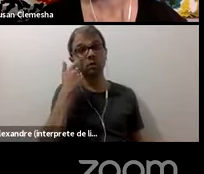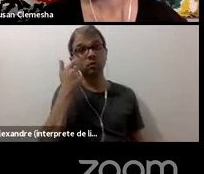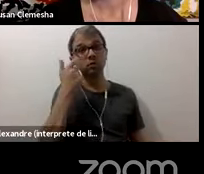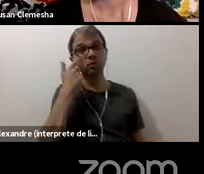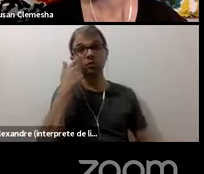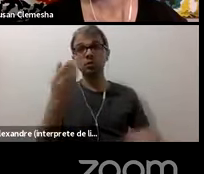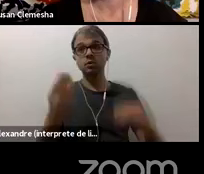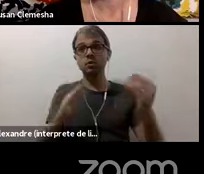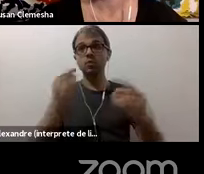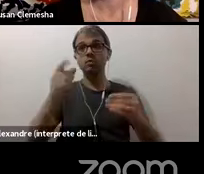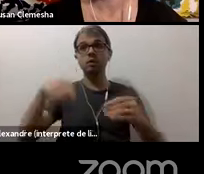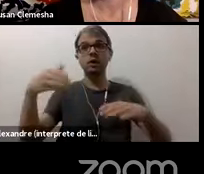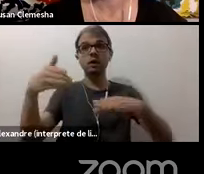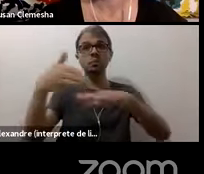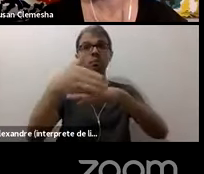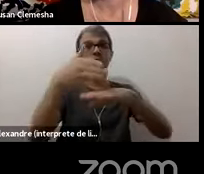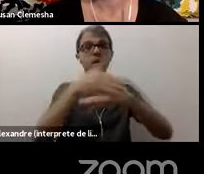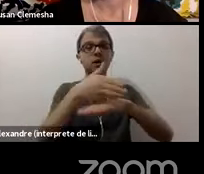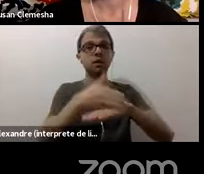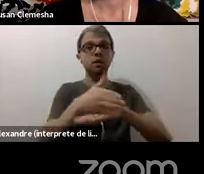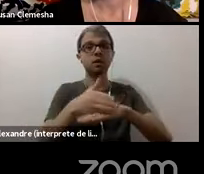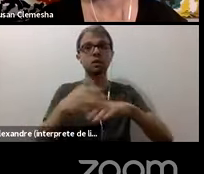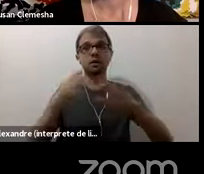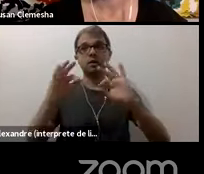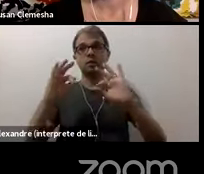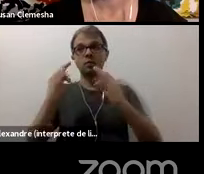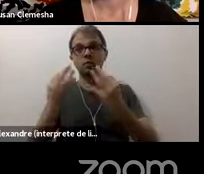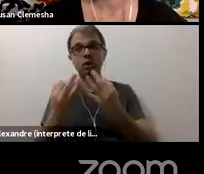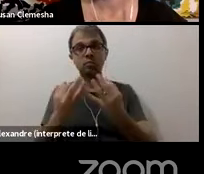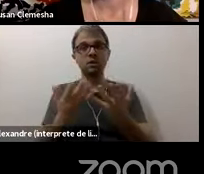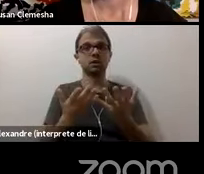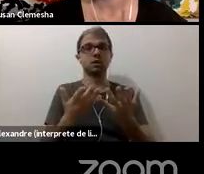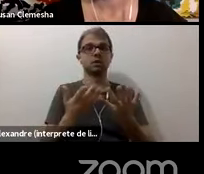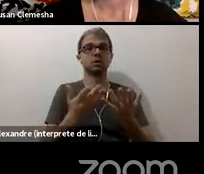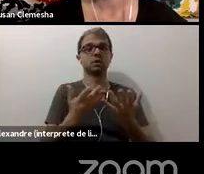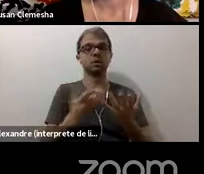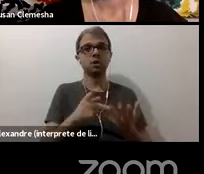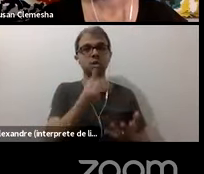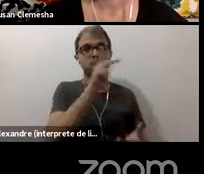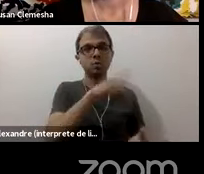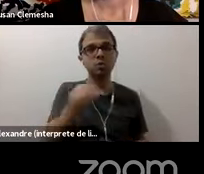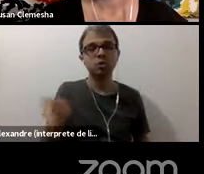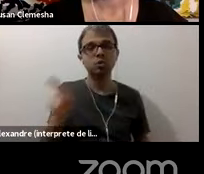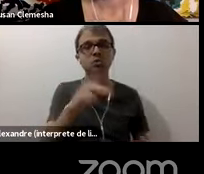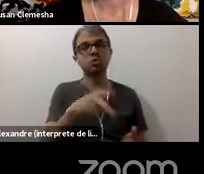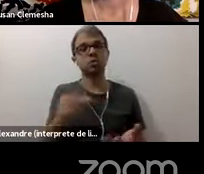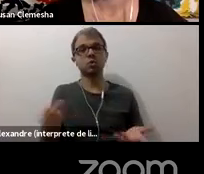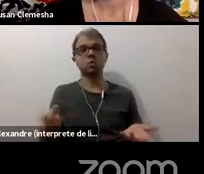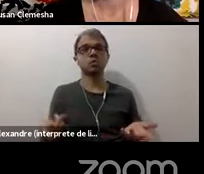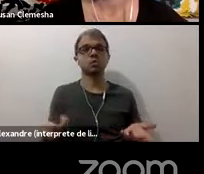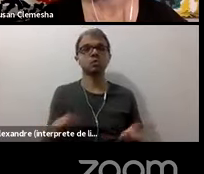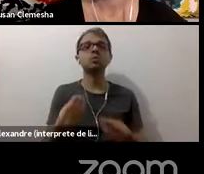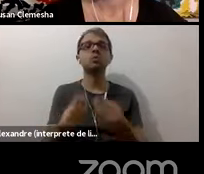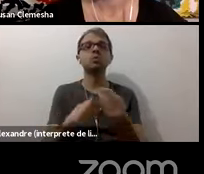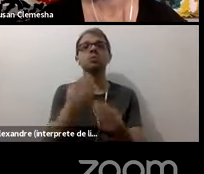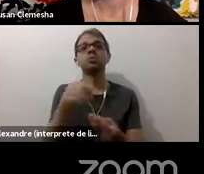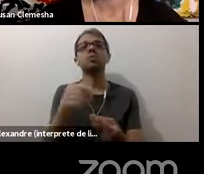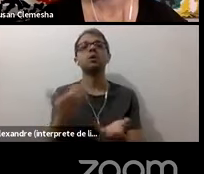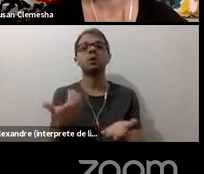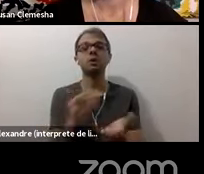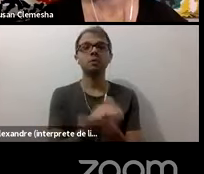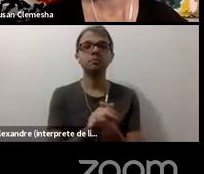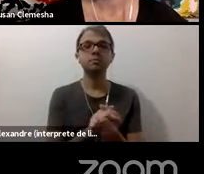participação também dessas famílias e dos educadores, essa foi uma questão que também outras pessoas trouxeram em relação